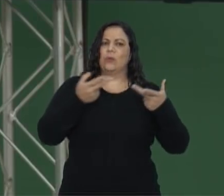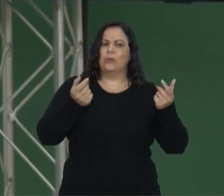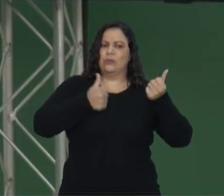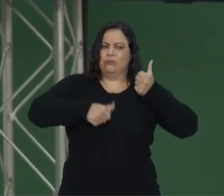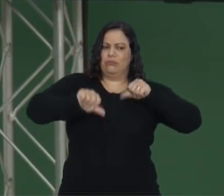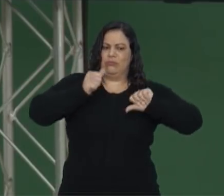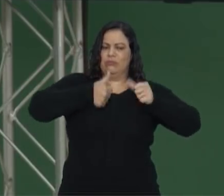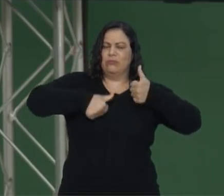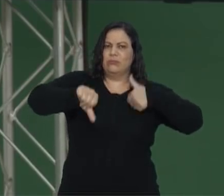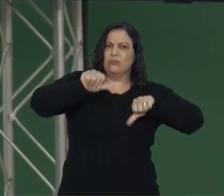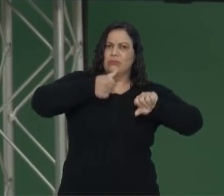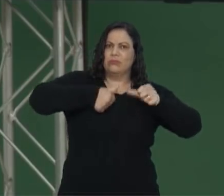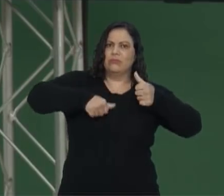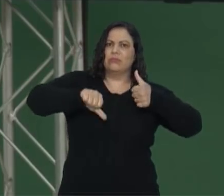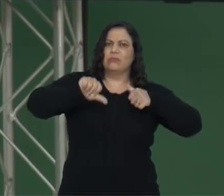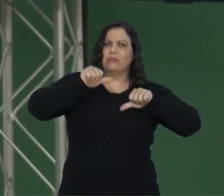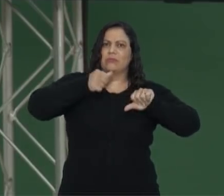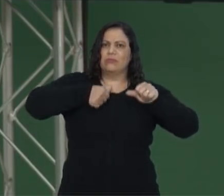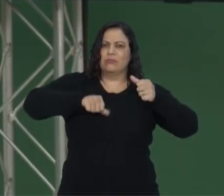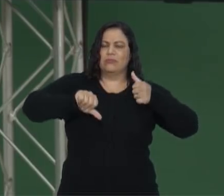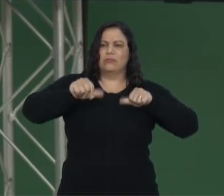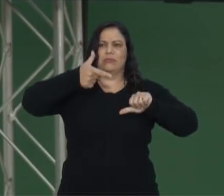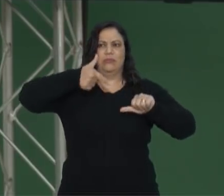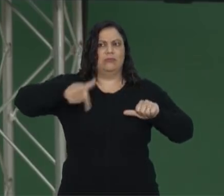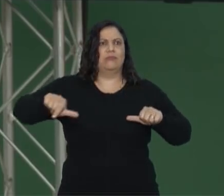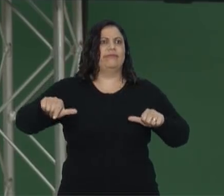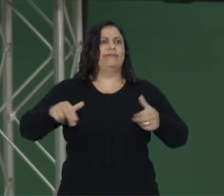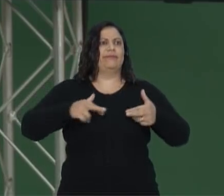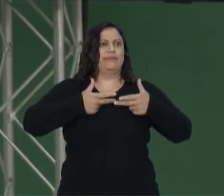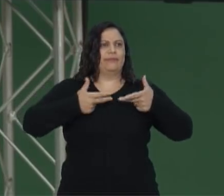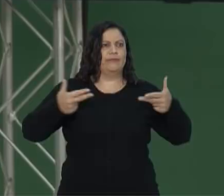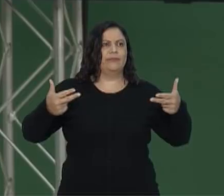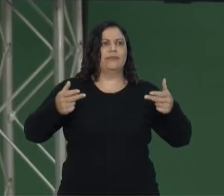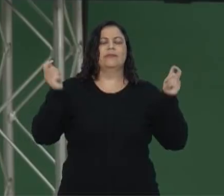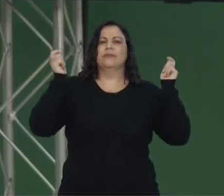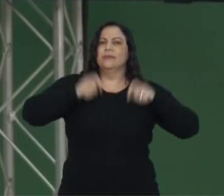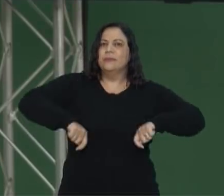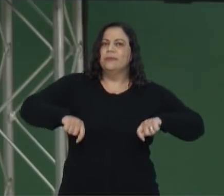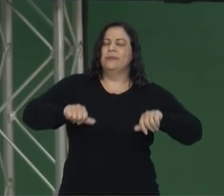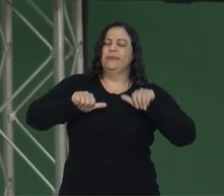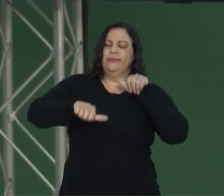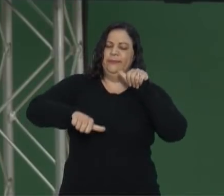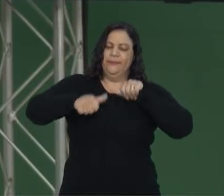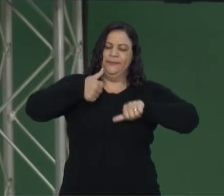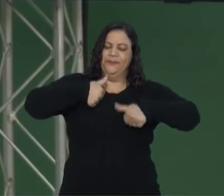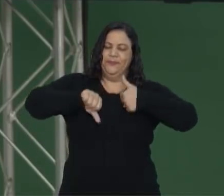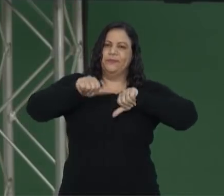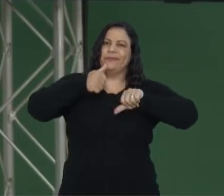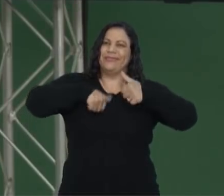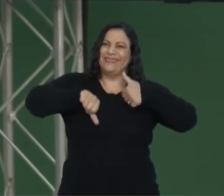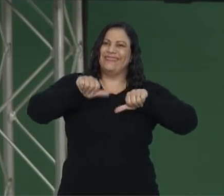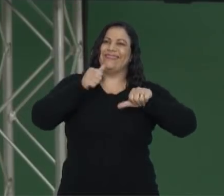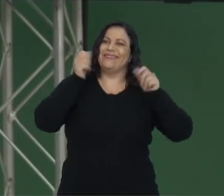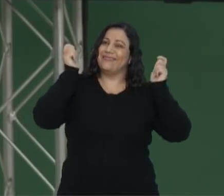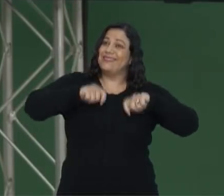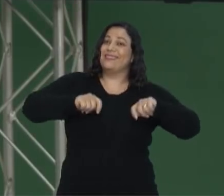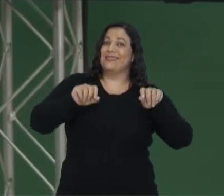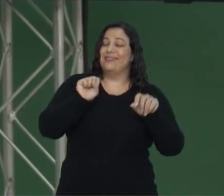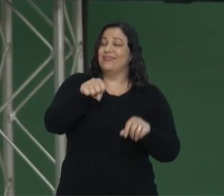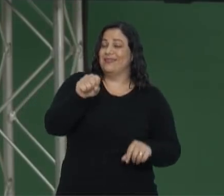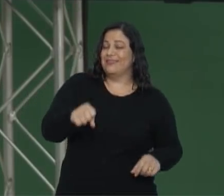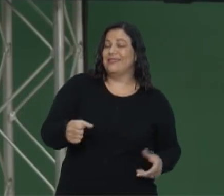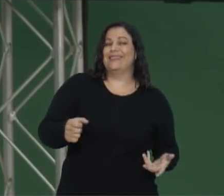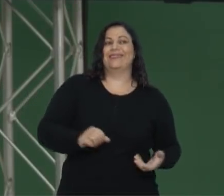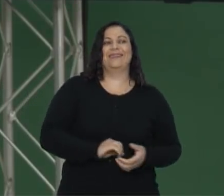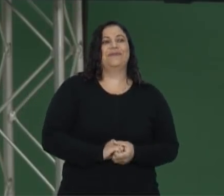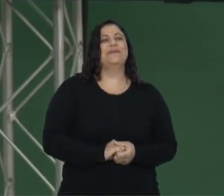e transforma esse alimento em outra substância. Então, é uma transformação química. Percebam a segunda imagem quando